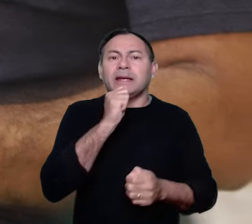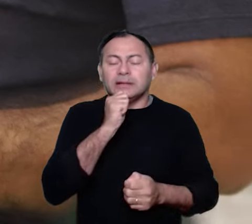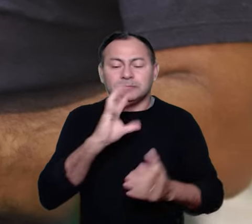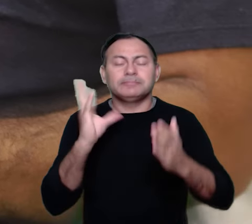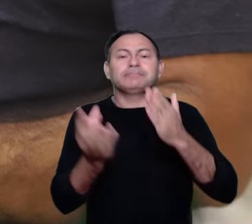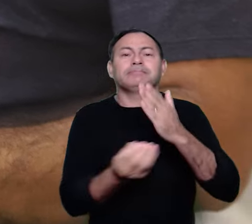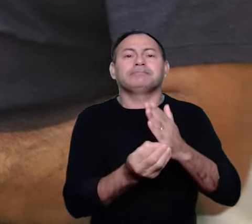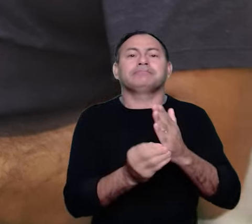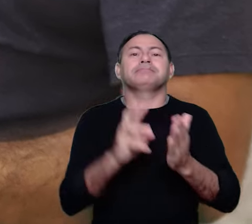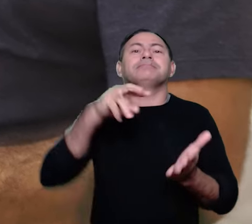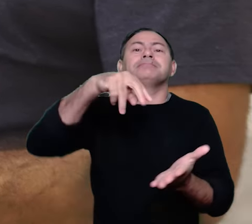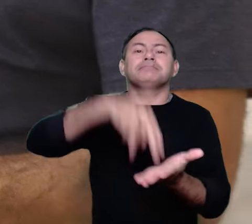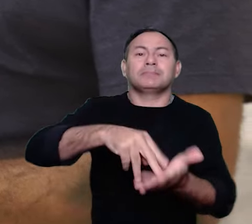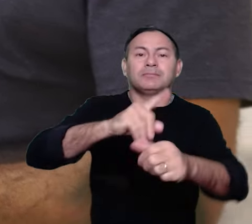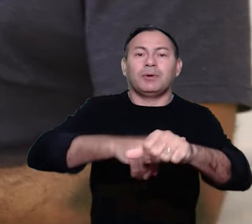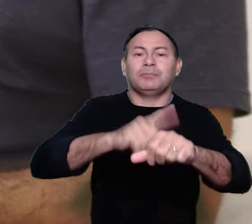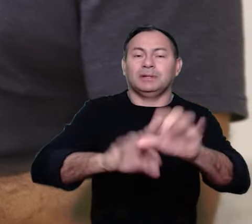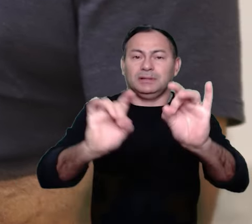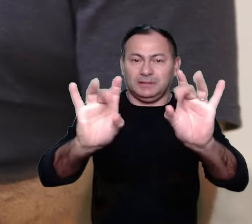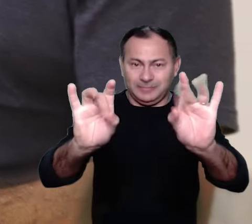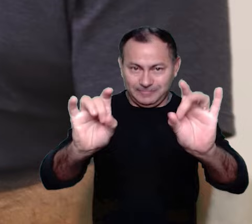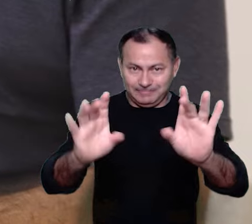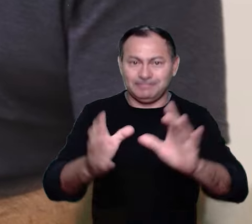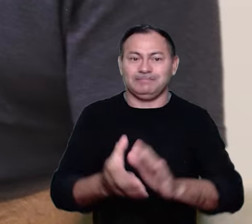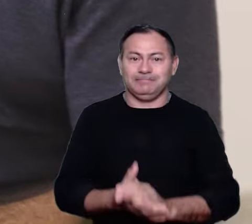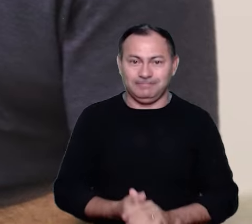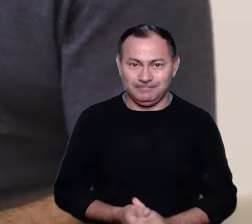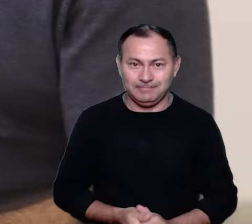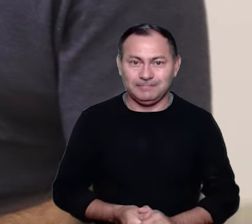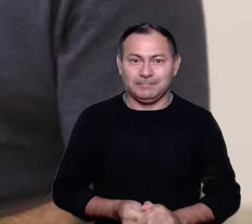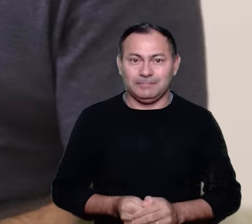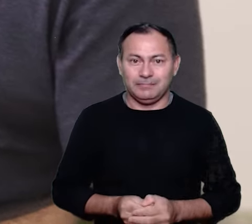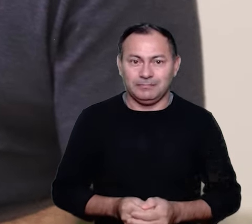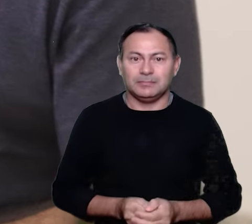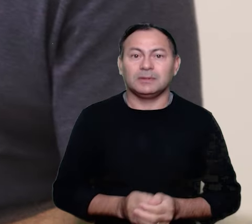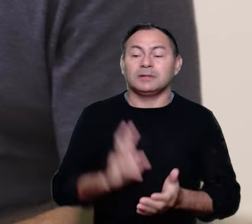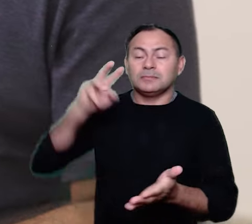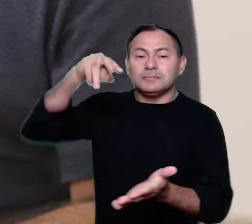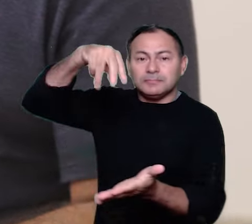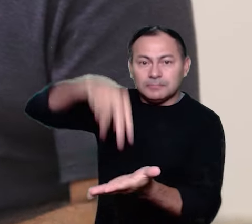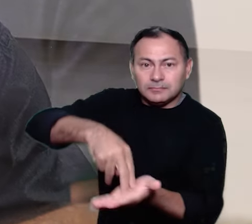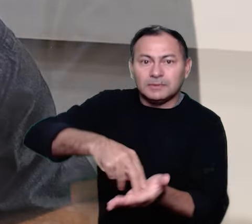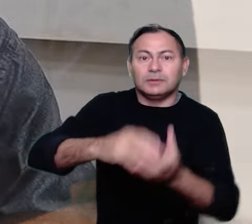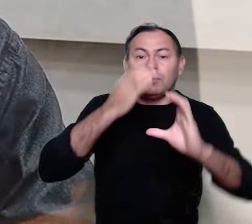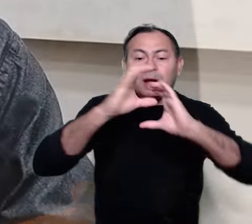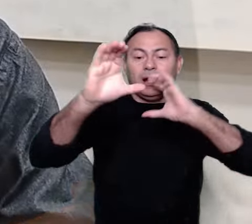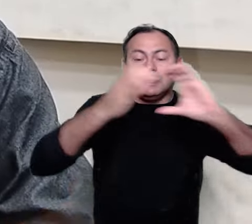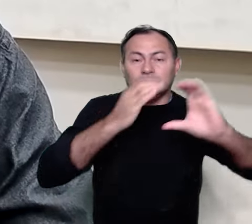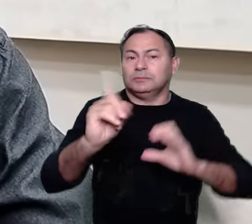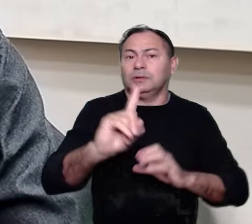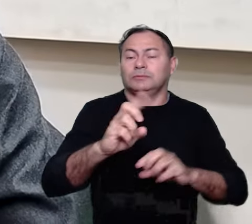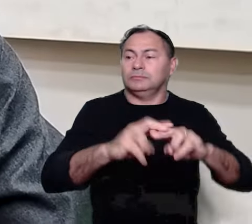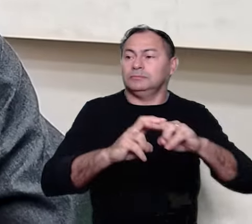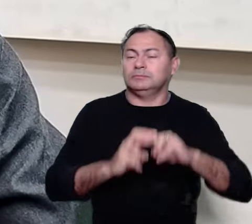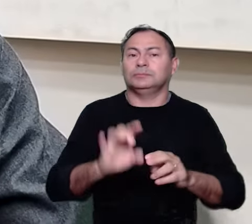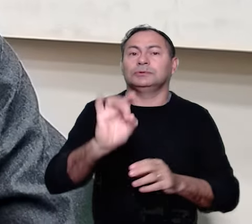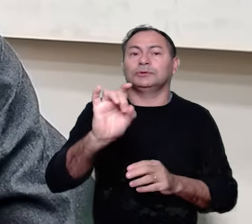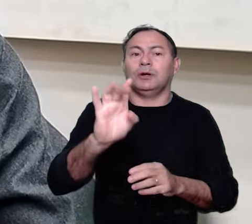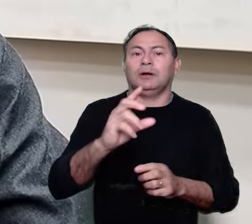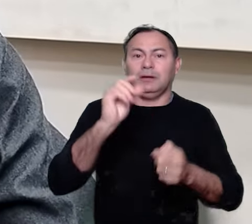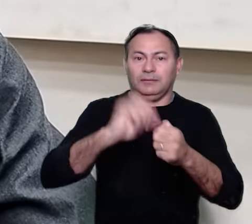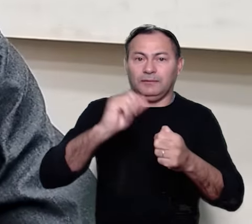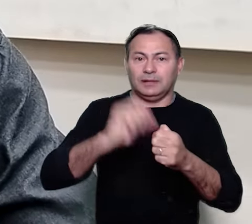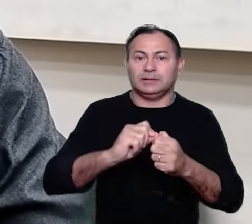ainda intervêm em momentos específicos. A participação no canto não é,